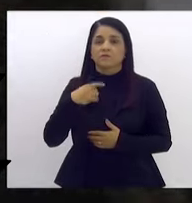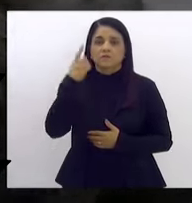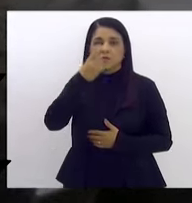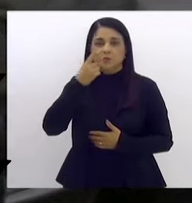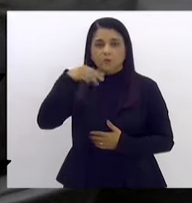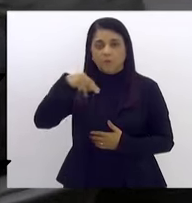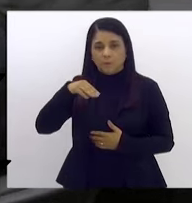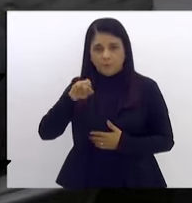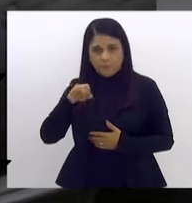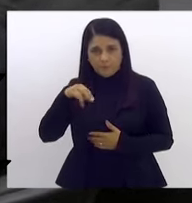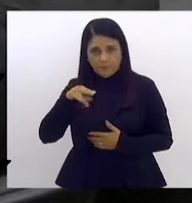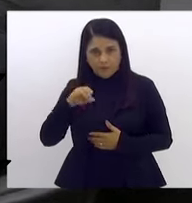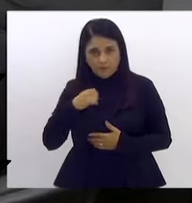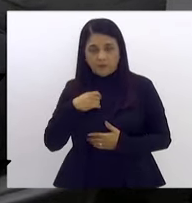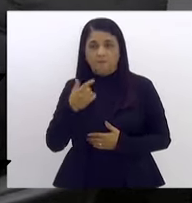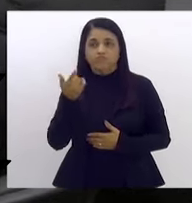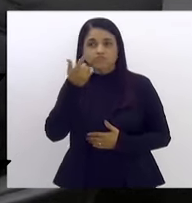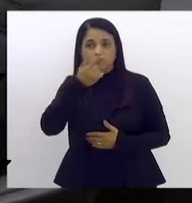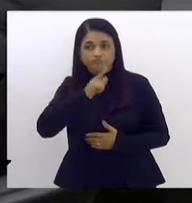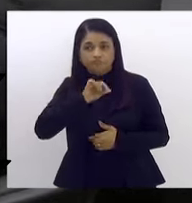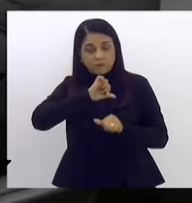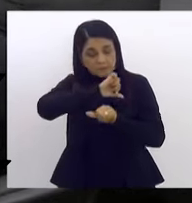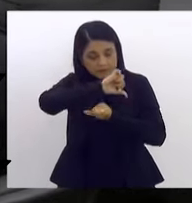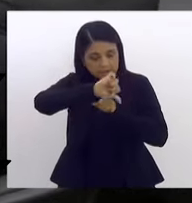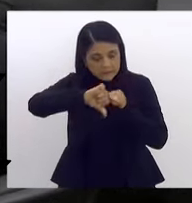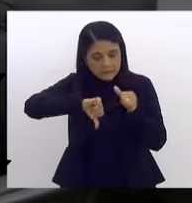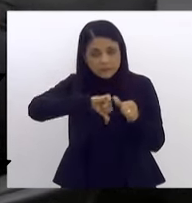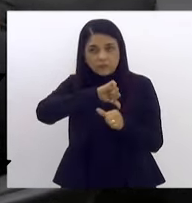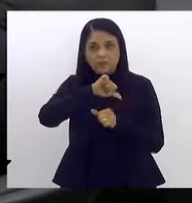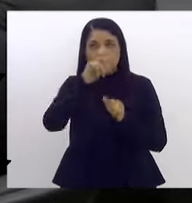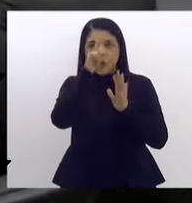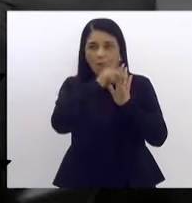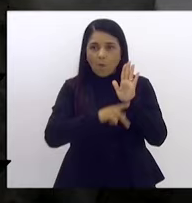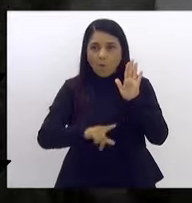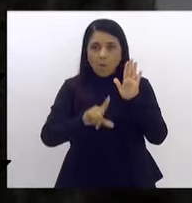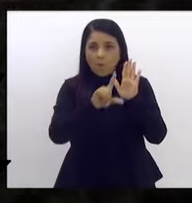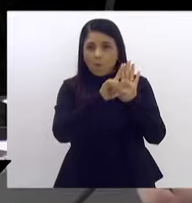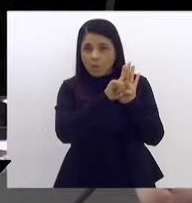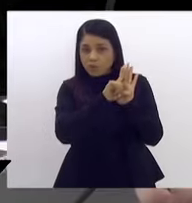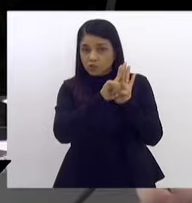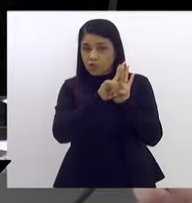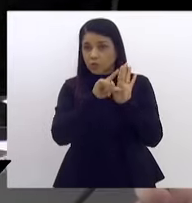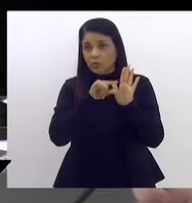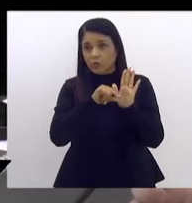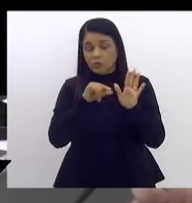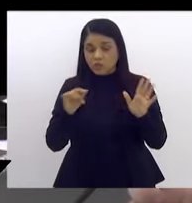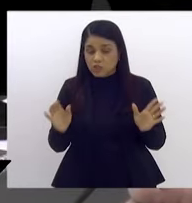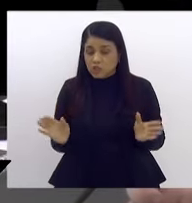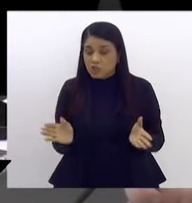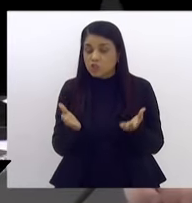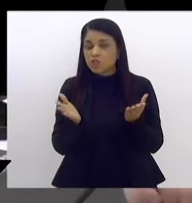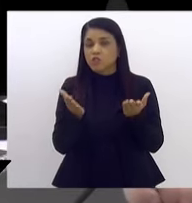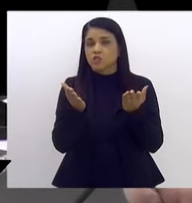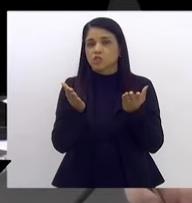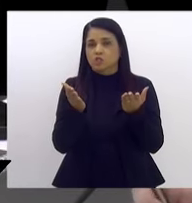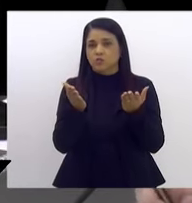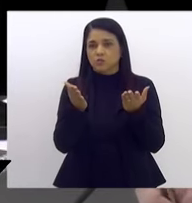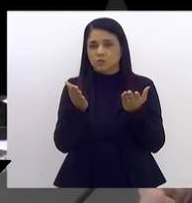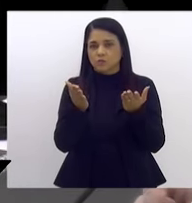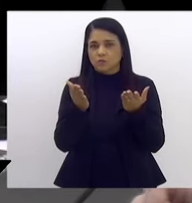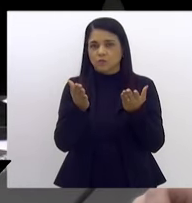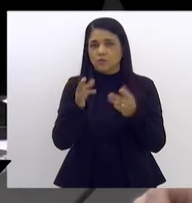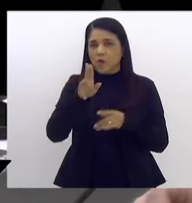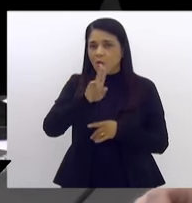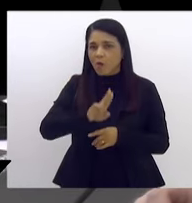gente eh transformar esse projeto num projeto que estimule de uma certa forma e a